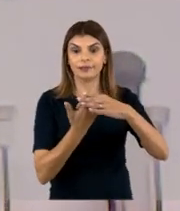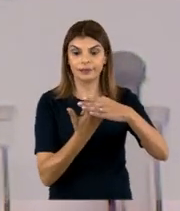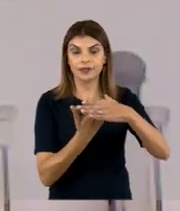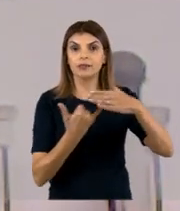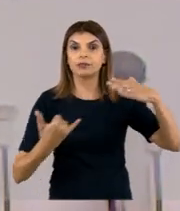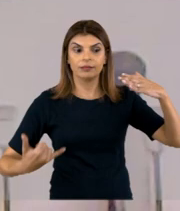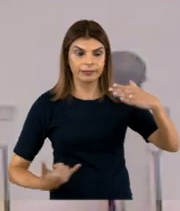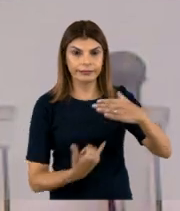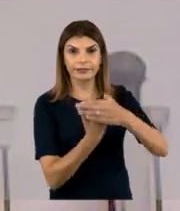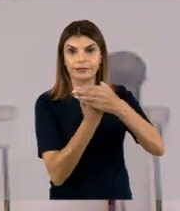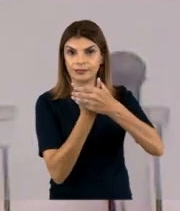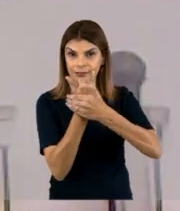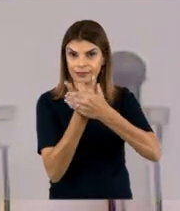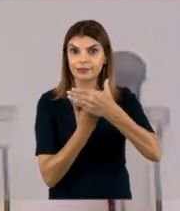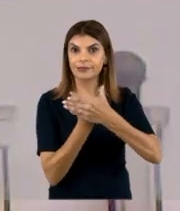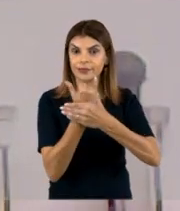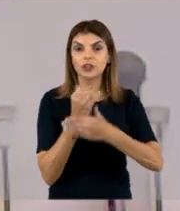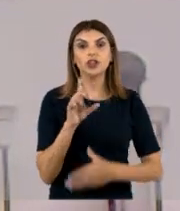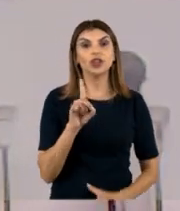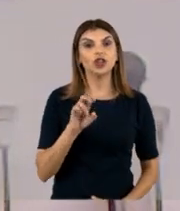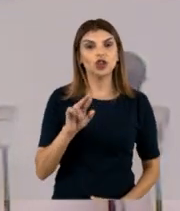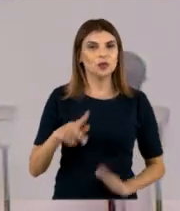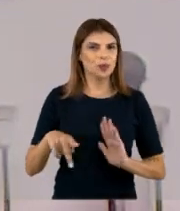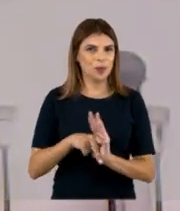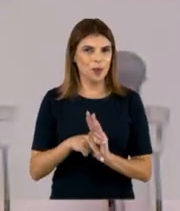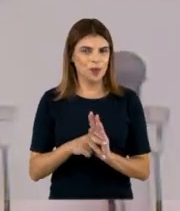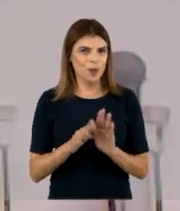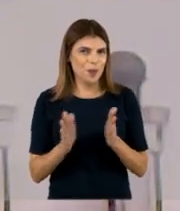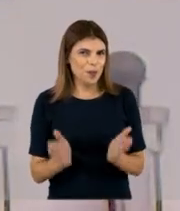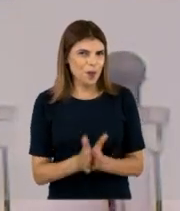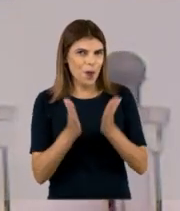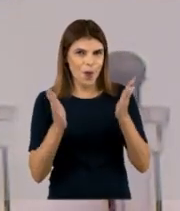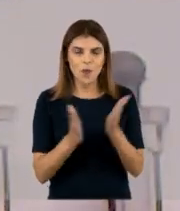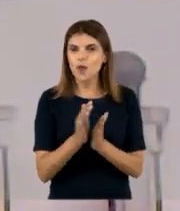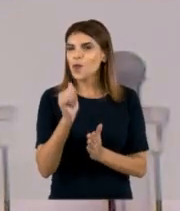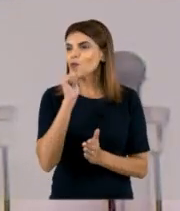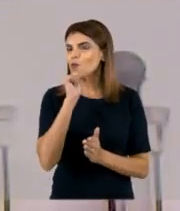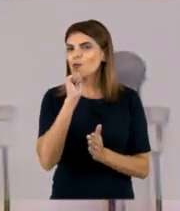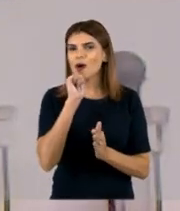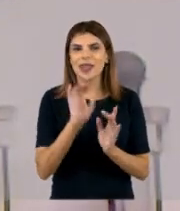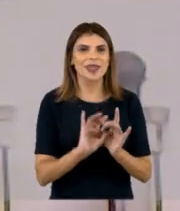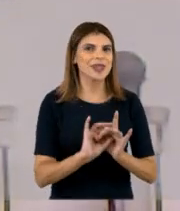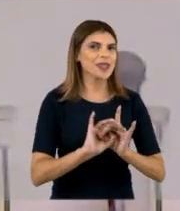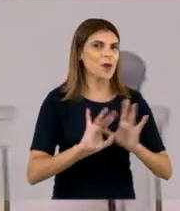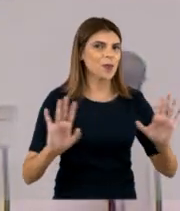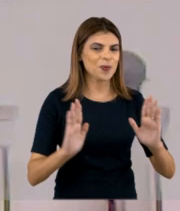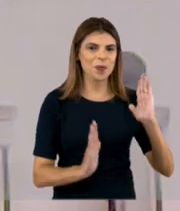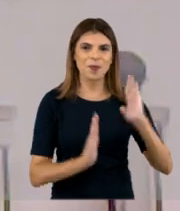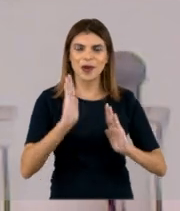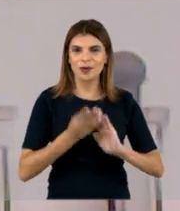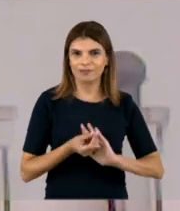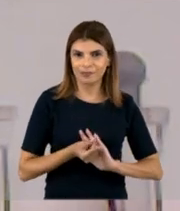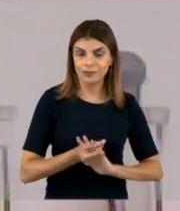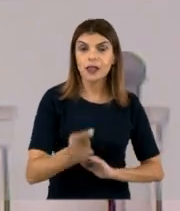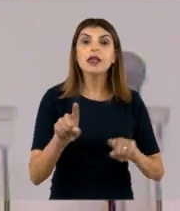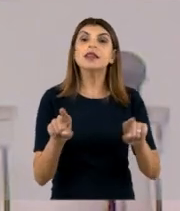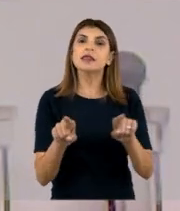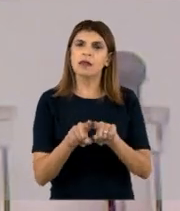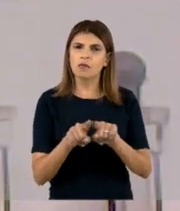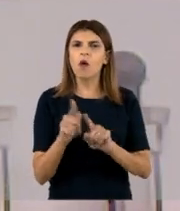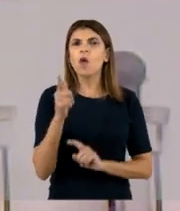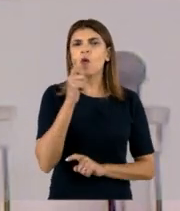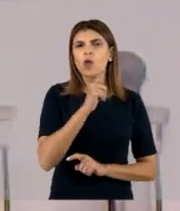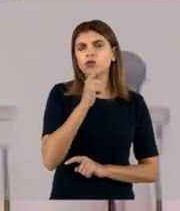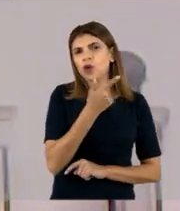de cobre, no que diz respeito a esses métodos de longa duração, não temos disponíveis outros métodos de longa duração, e